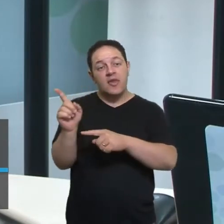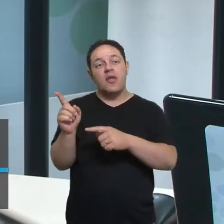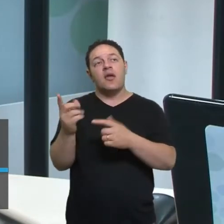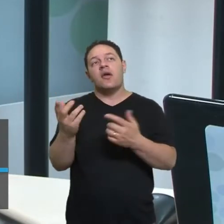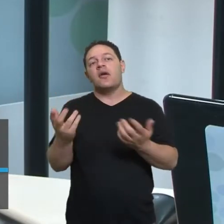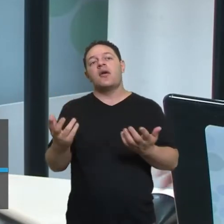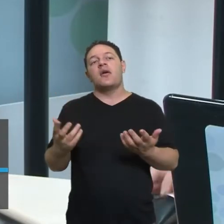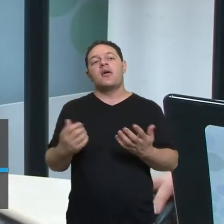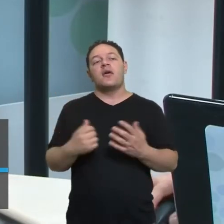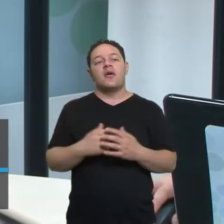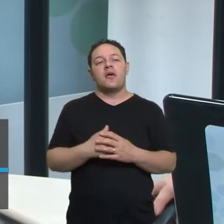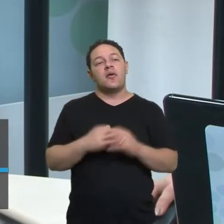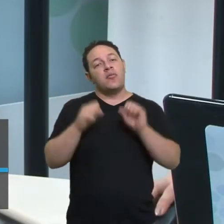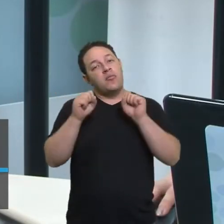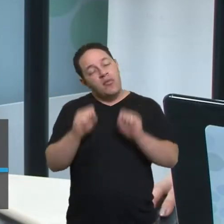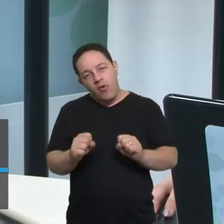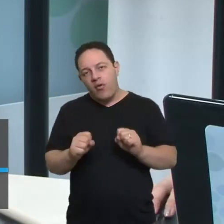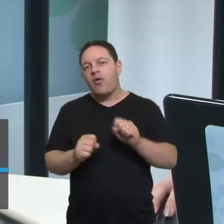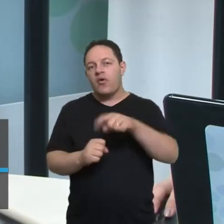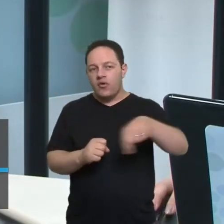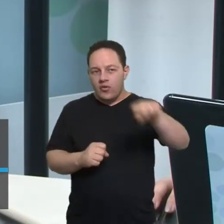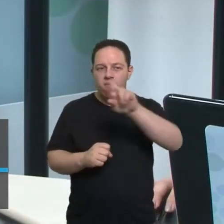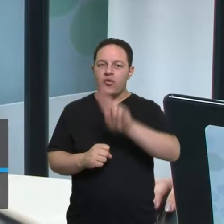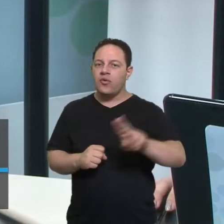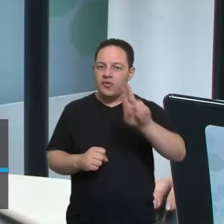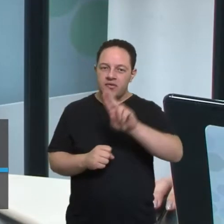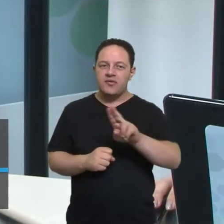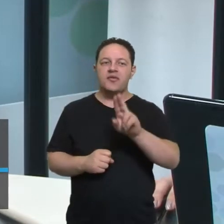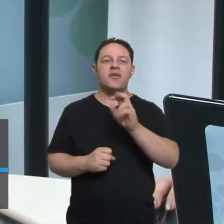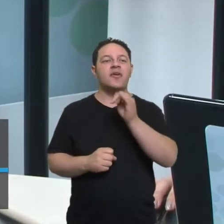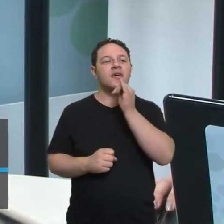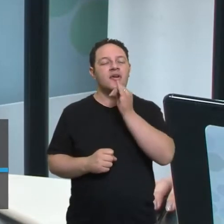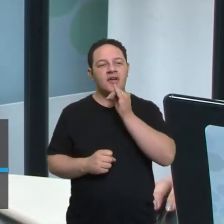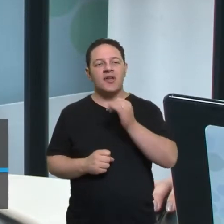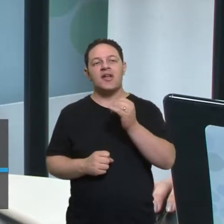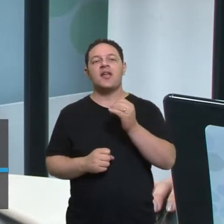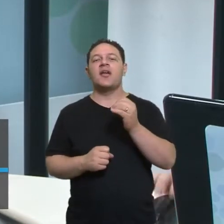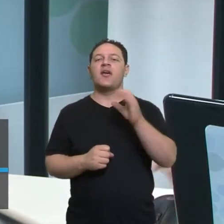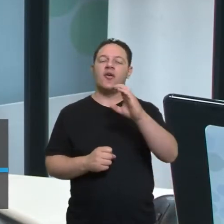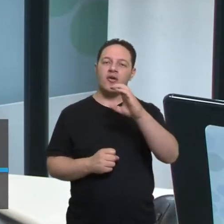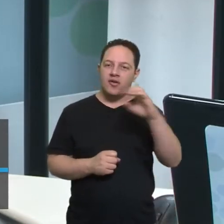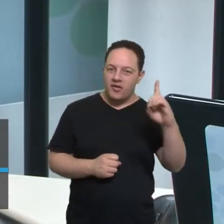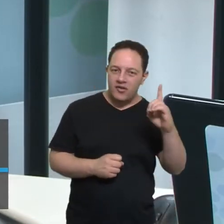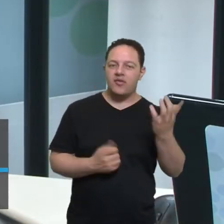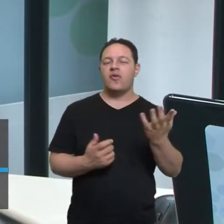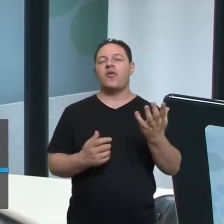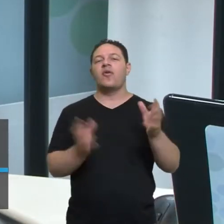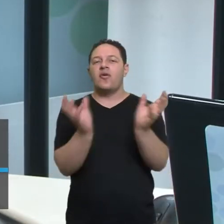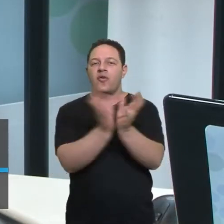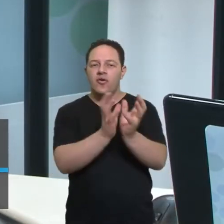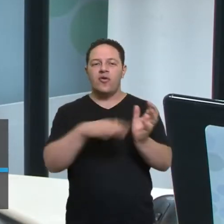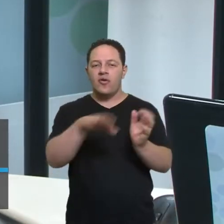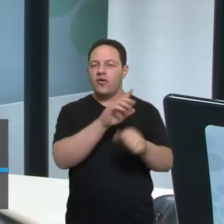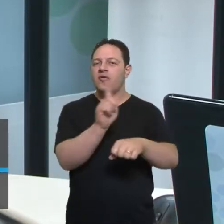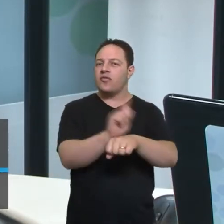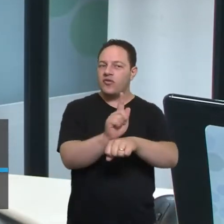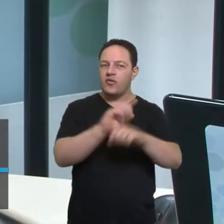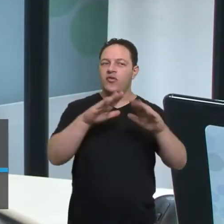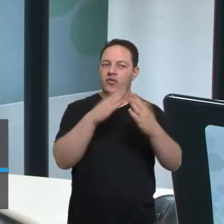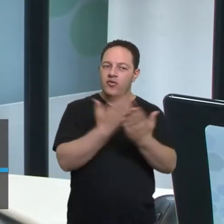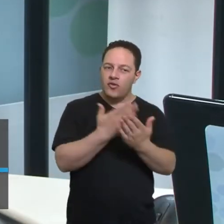assim pode ser utilizado é por parte do coordenador da equipe gestora da escola